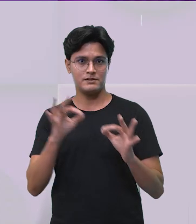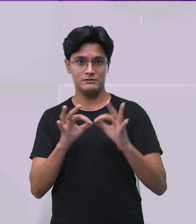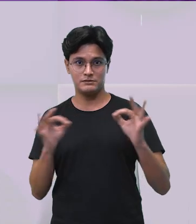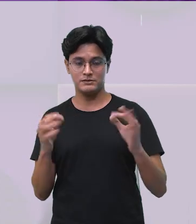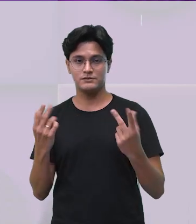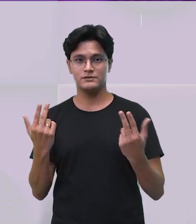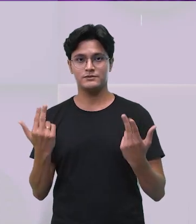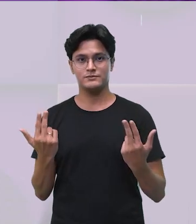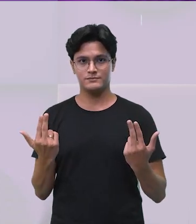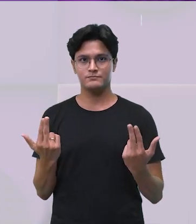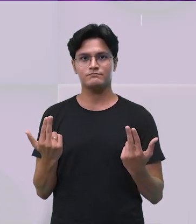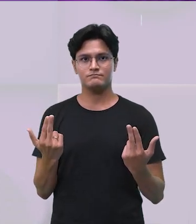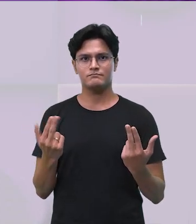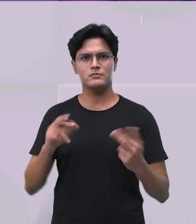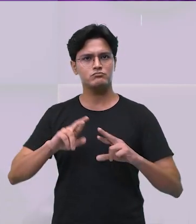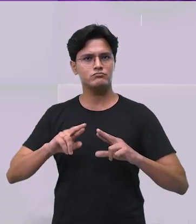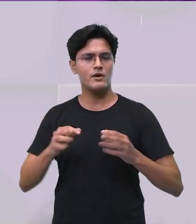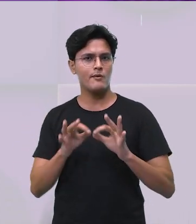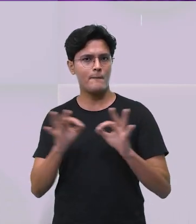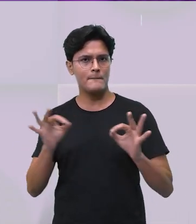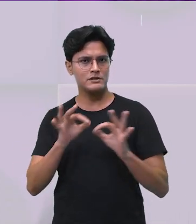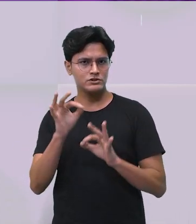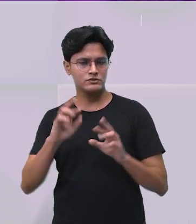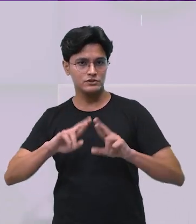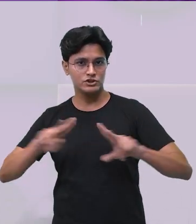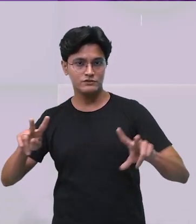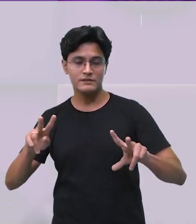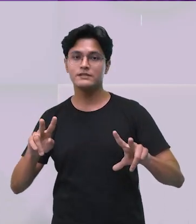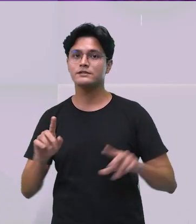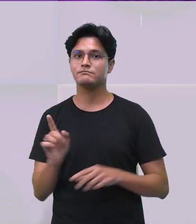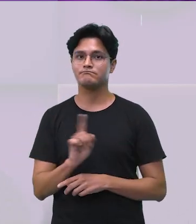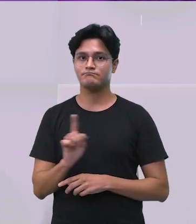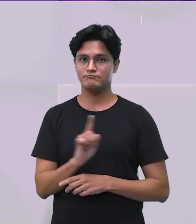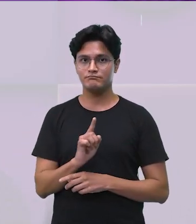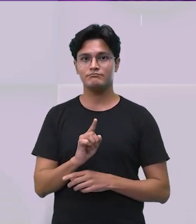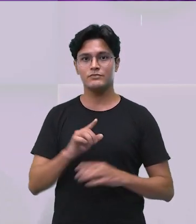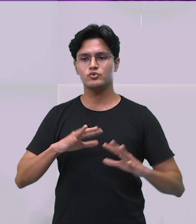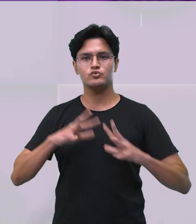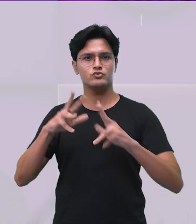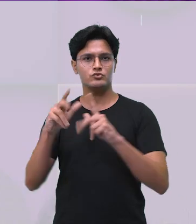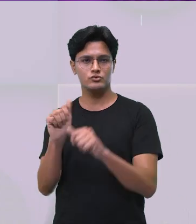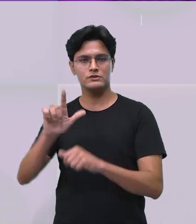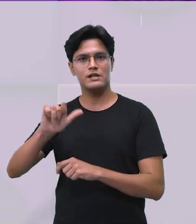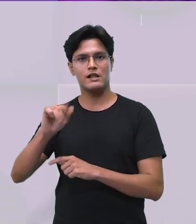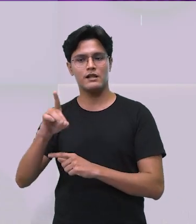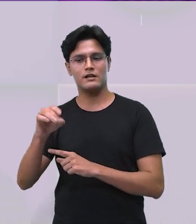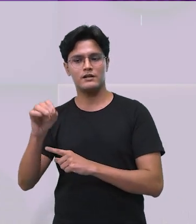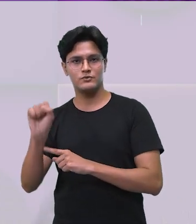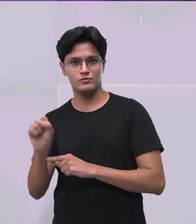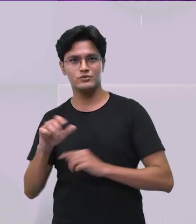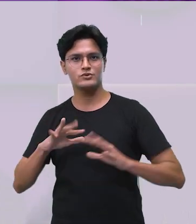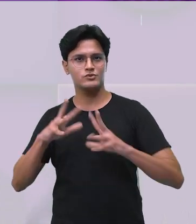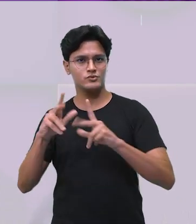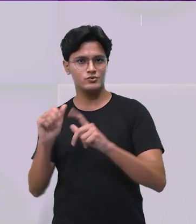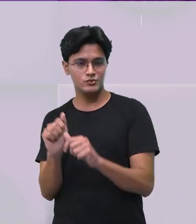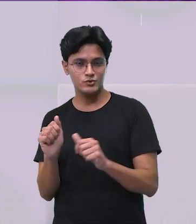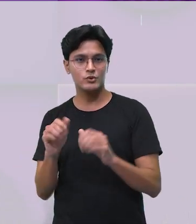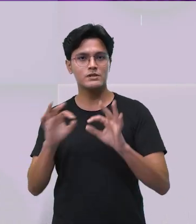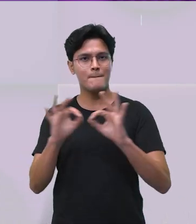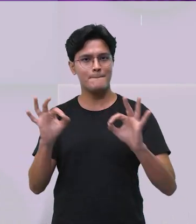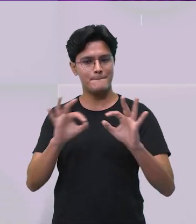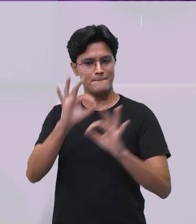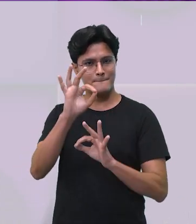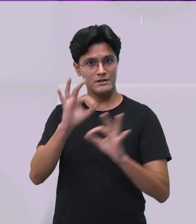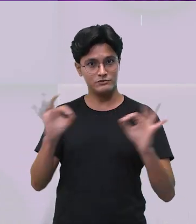ali ângulos diferentes. Todos os ângulos e lados eles são congruentes, tá bom? Por isso que ele recebe esse nome